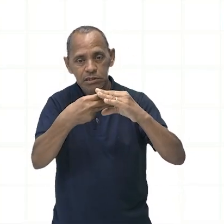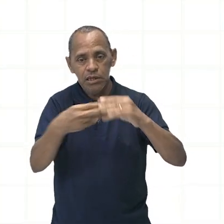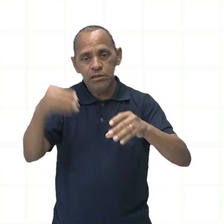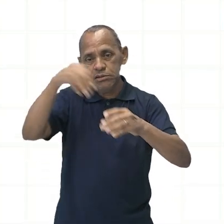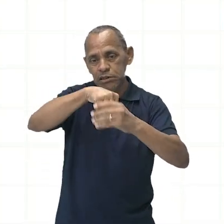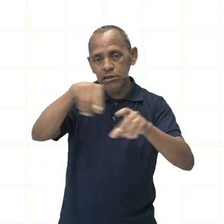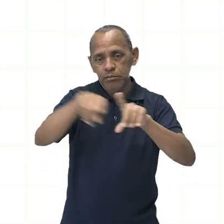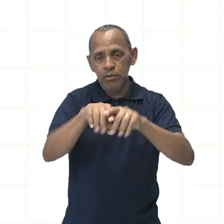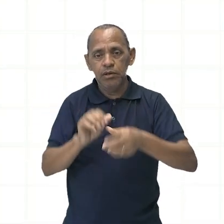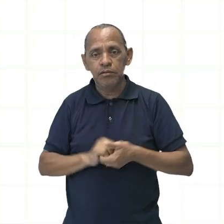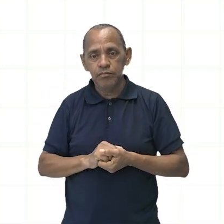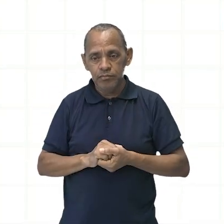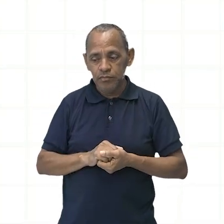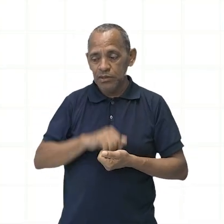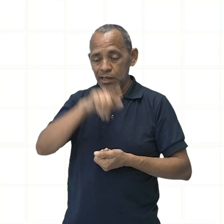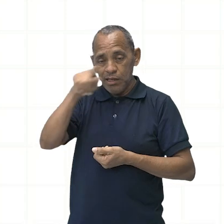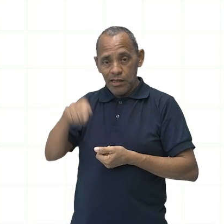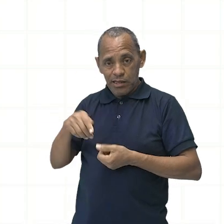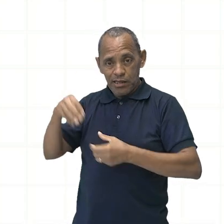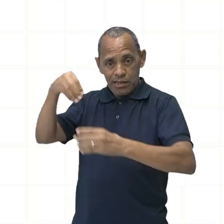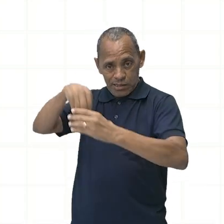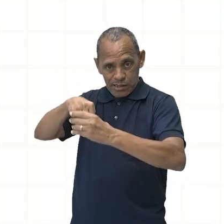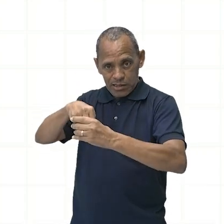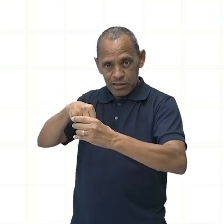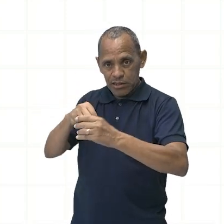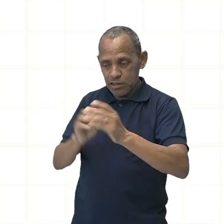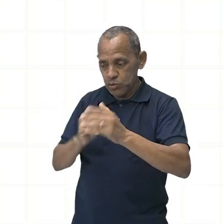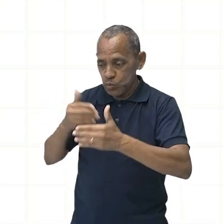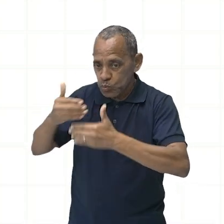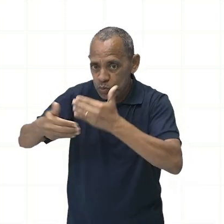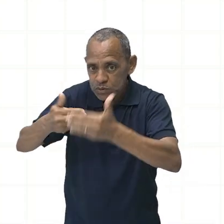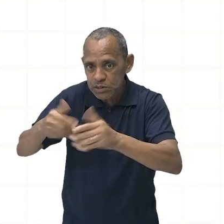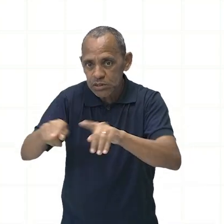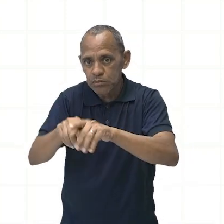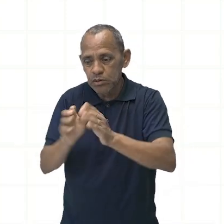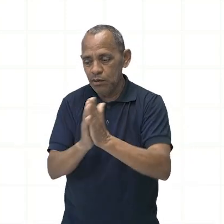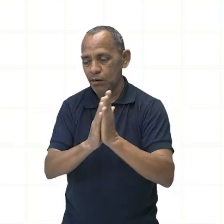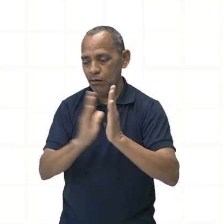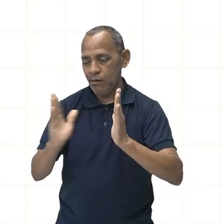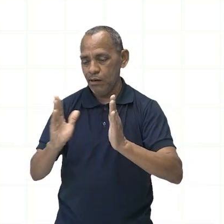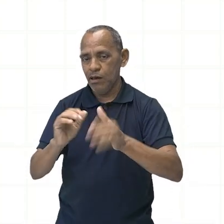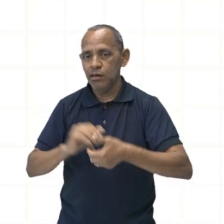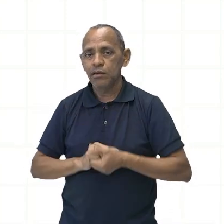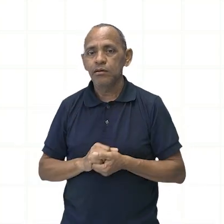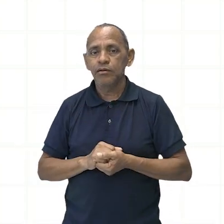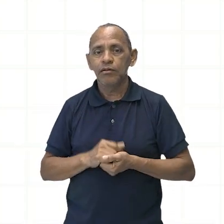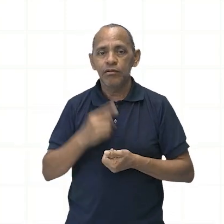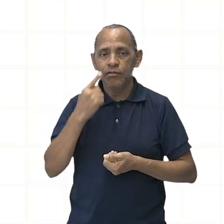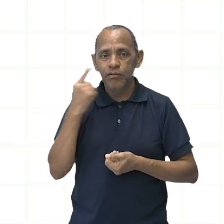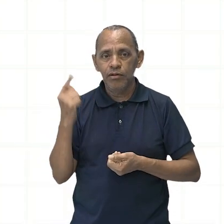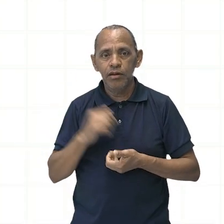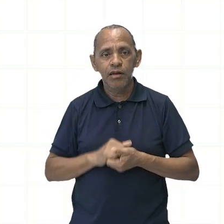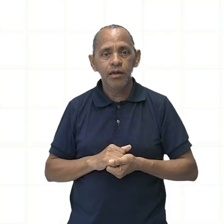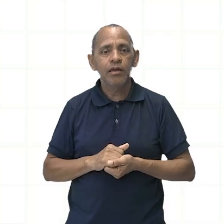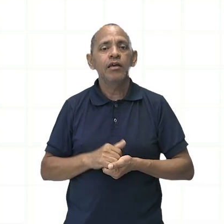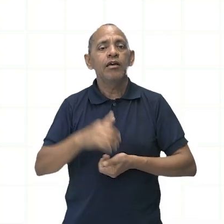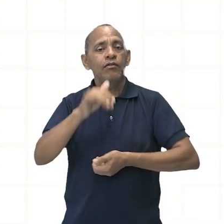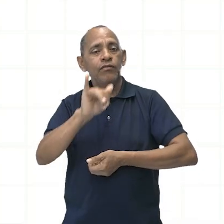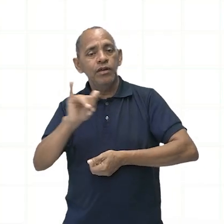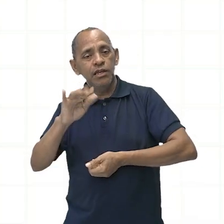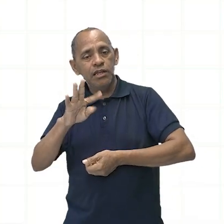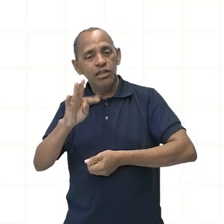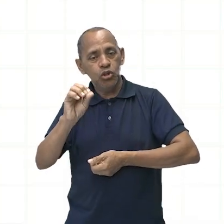telófase 2. E isso vai se encerrar dentro de um processo que nós chamamos de citocinese, que é quando as células